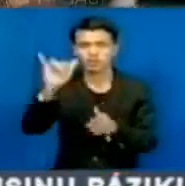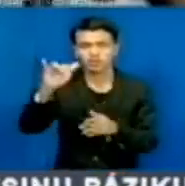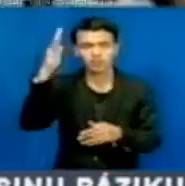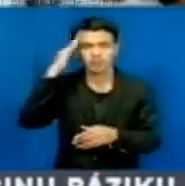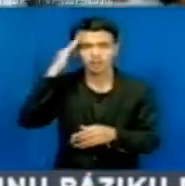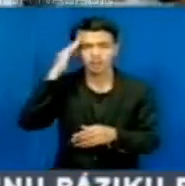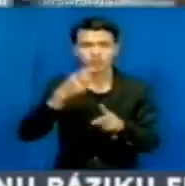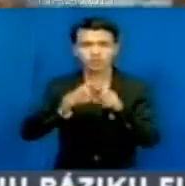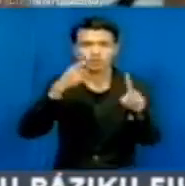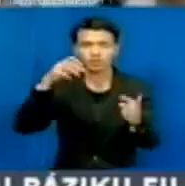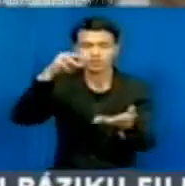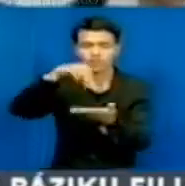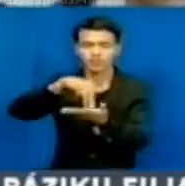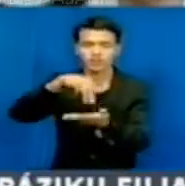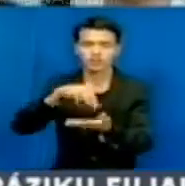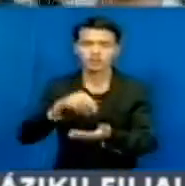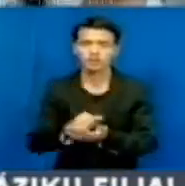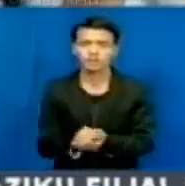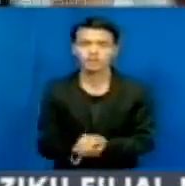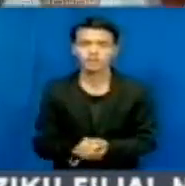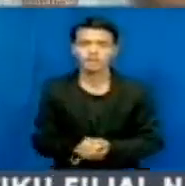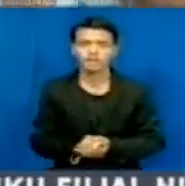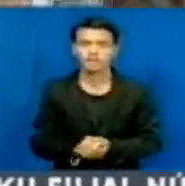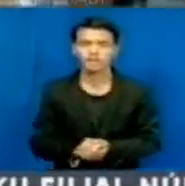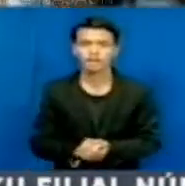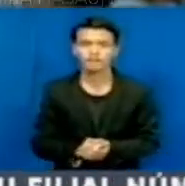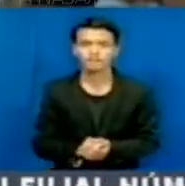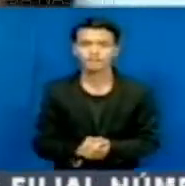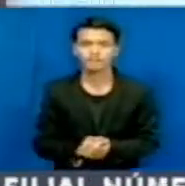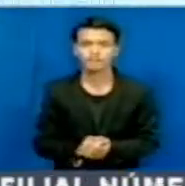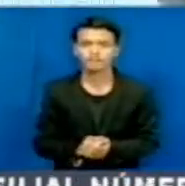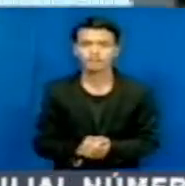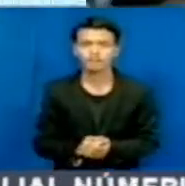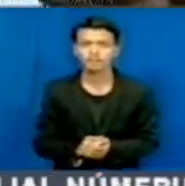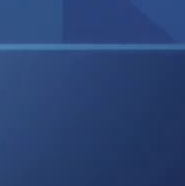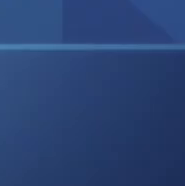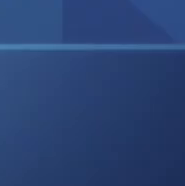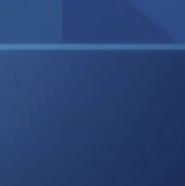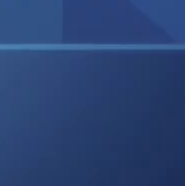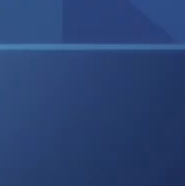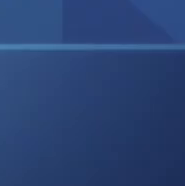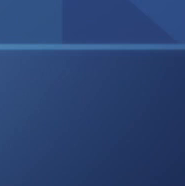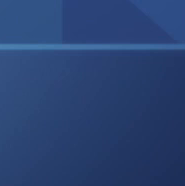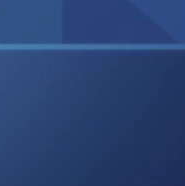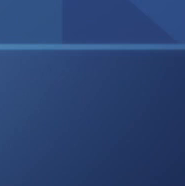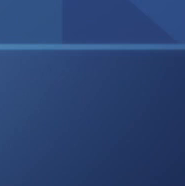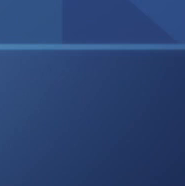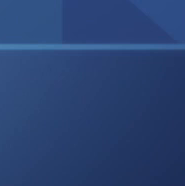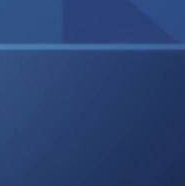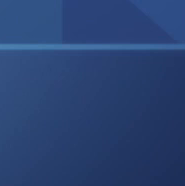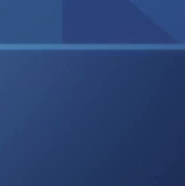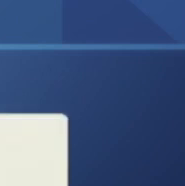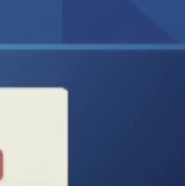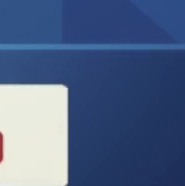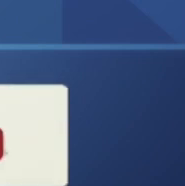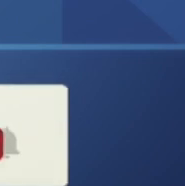pensamento liuhusi ciência. Dulce Atilman, Lídia Martins, Artateli. Hi,